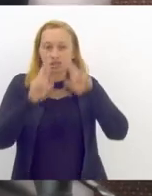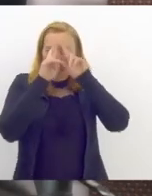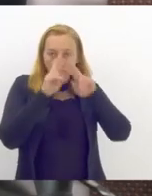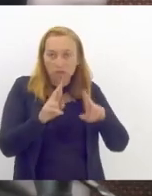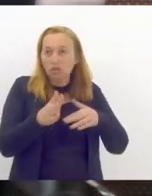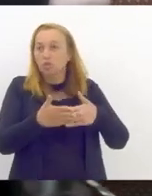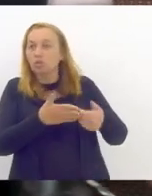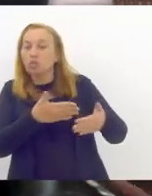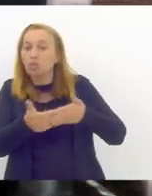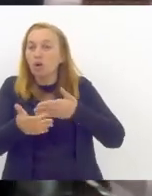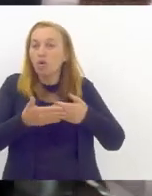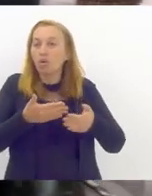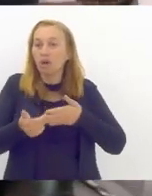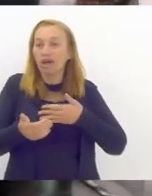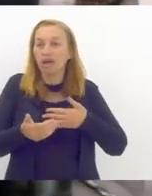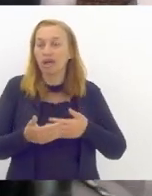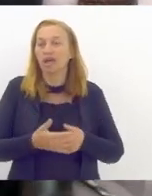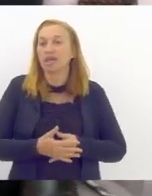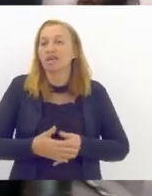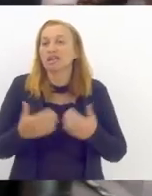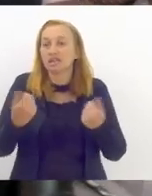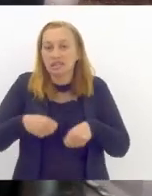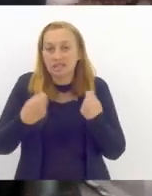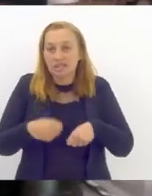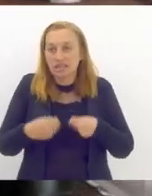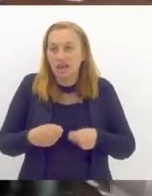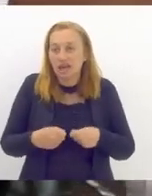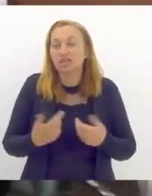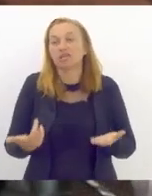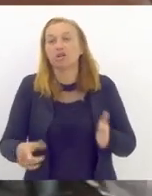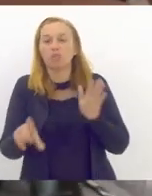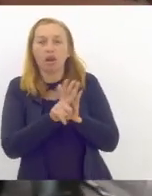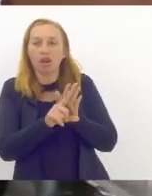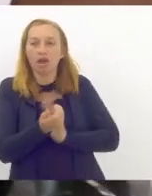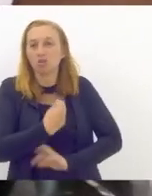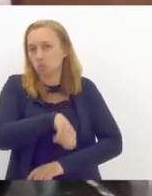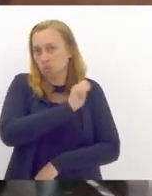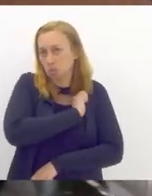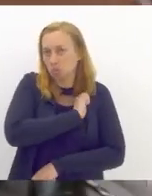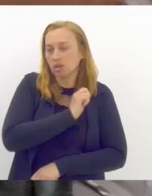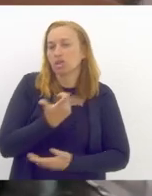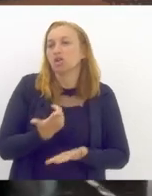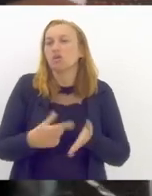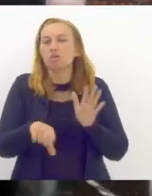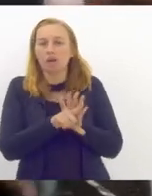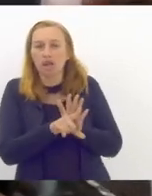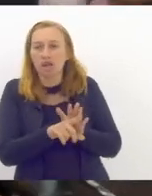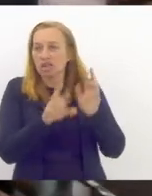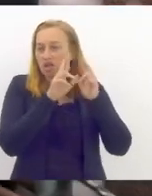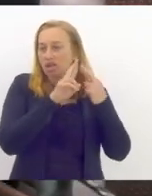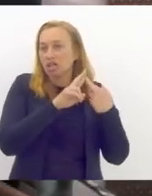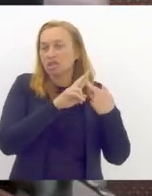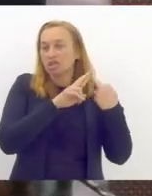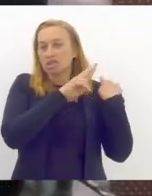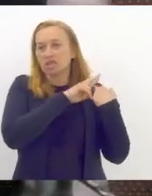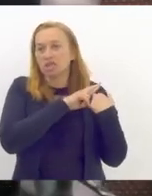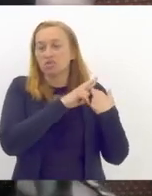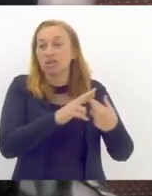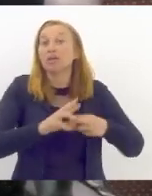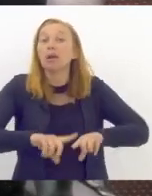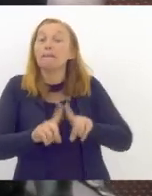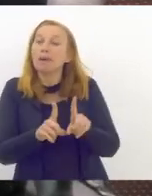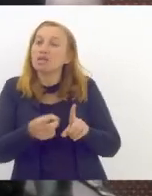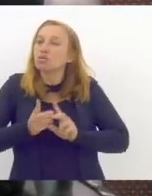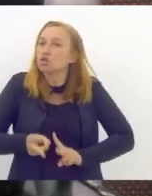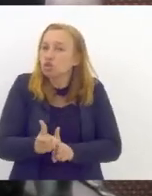em ocorrência ali numa lei de responsabilidade fiscal uma lei de responsabilidade de abrir mão de receita ou algo do tipo Mas